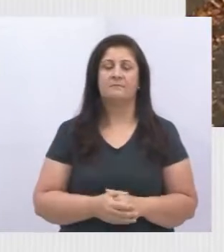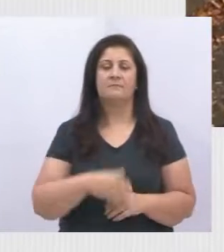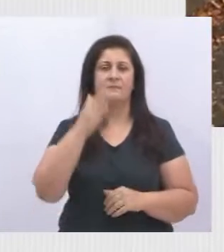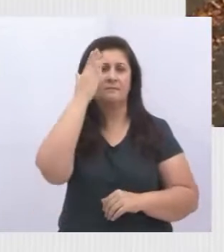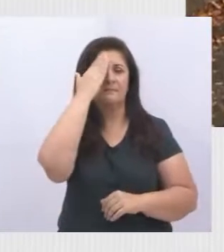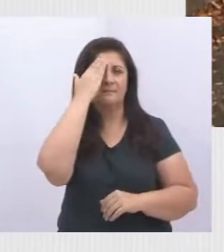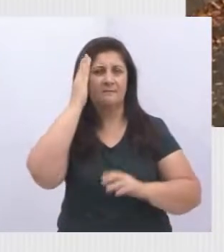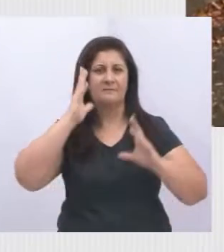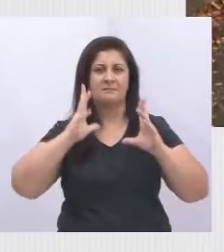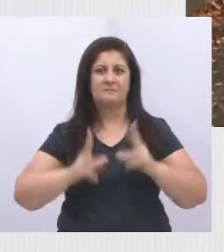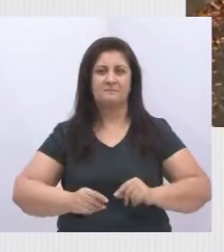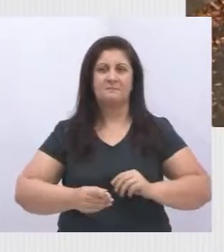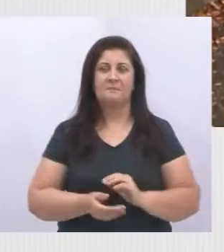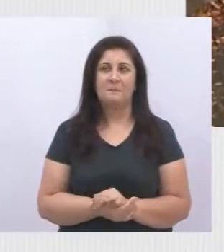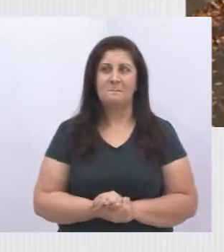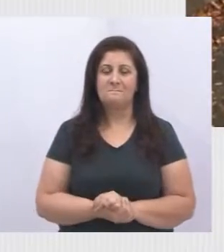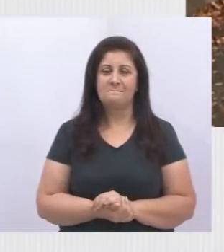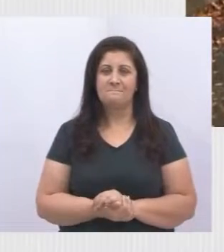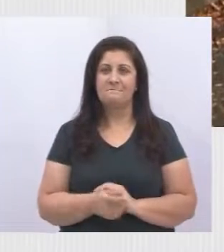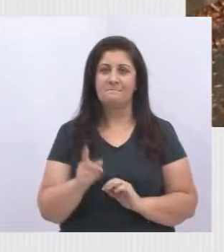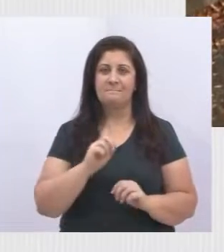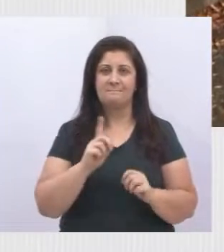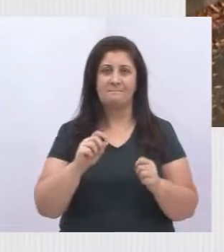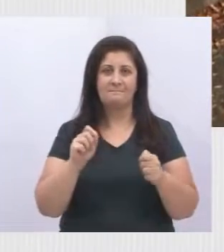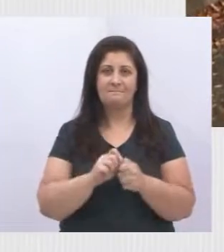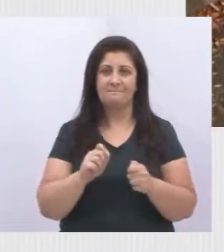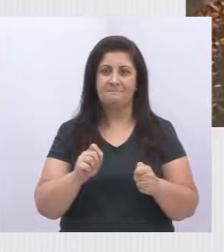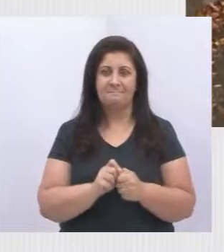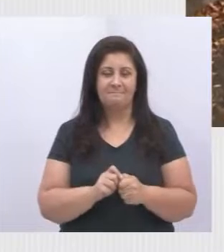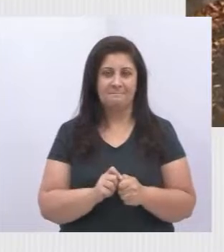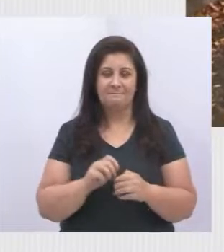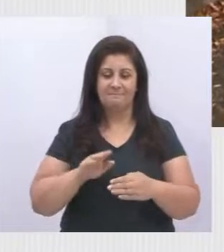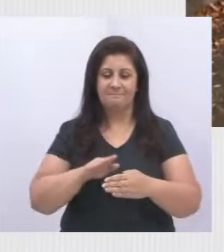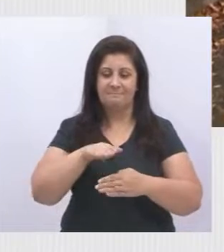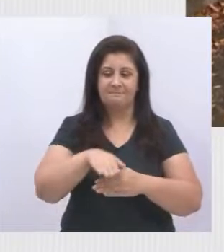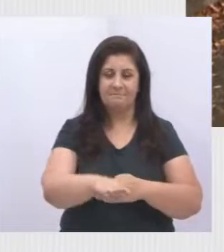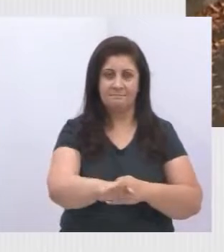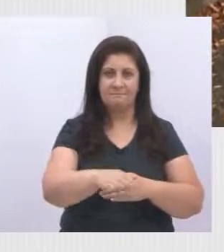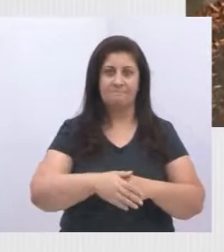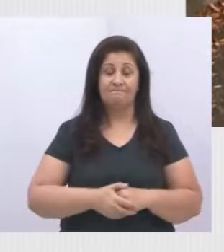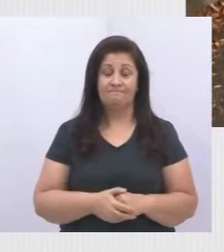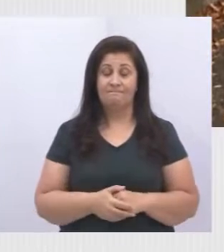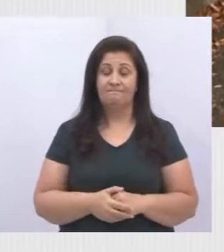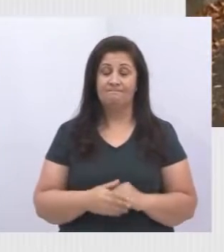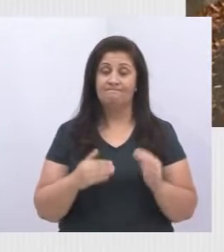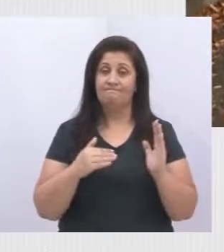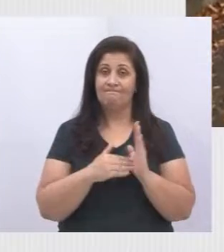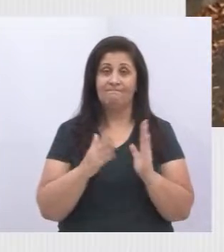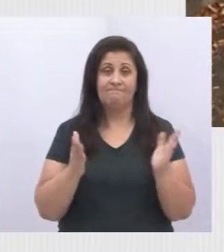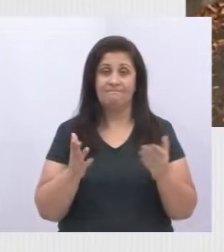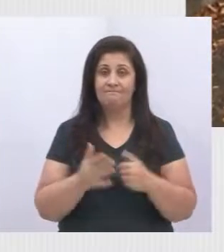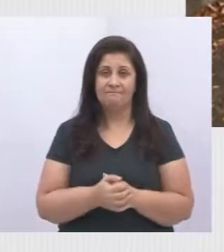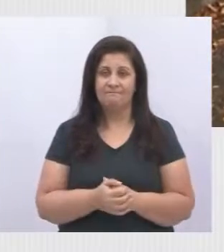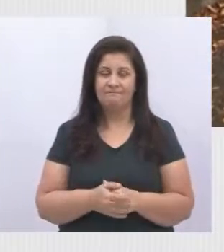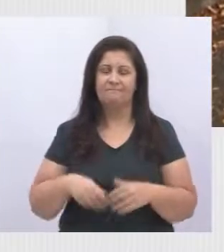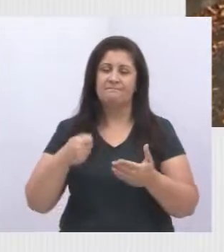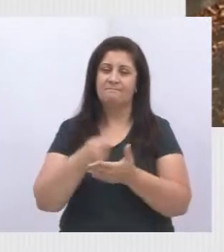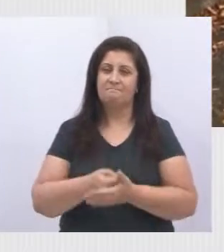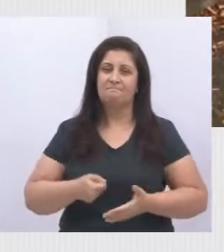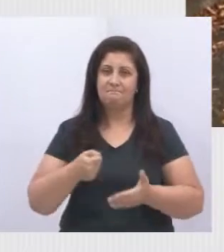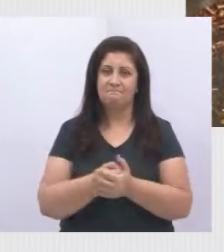tudo. Não fez a lombada até agora. Eu venho lutando por